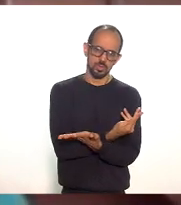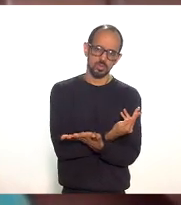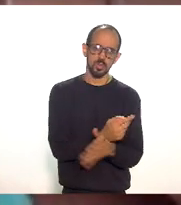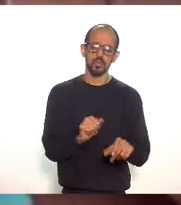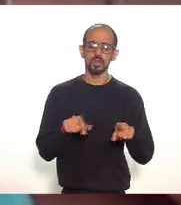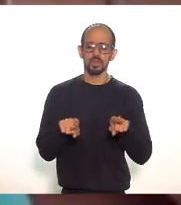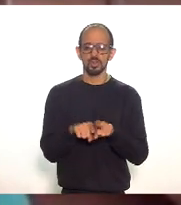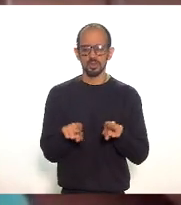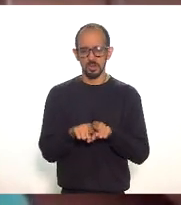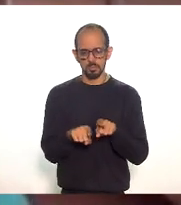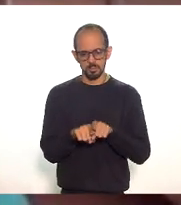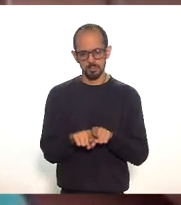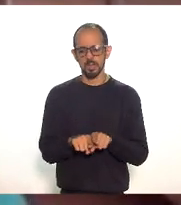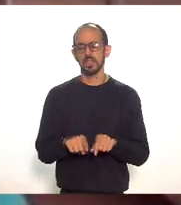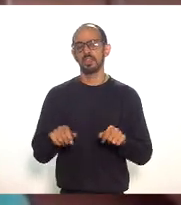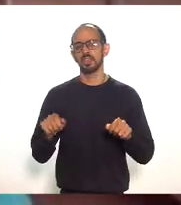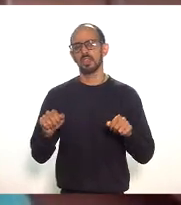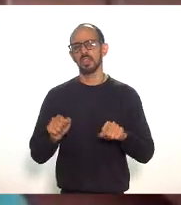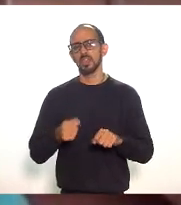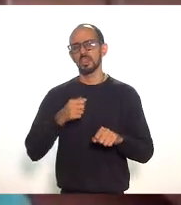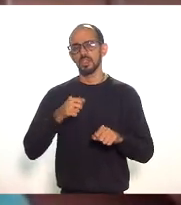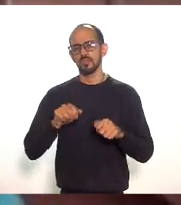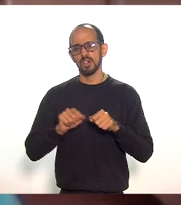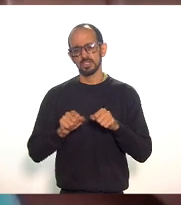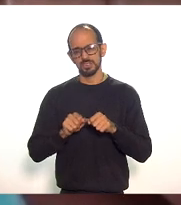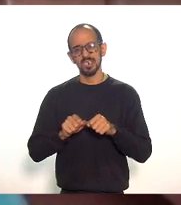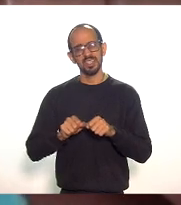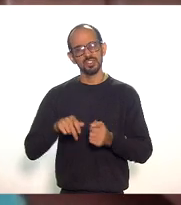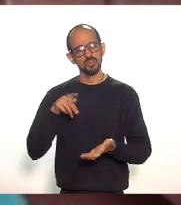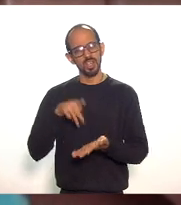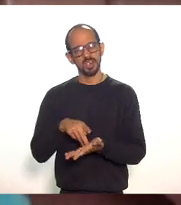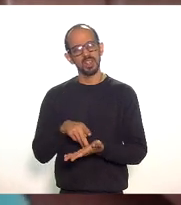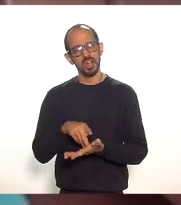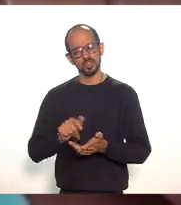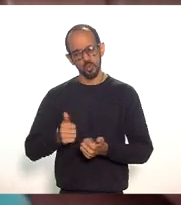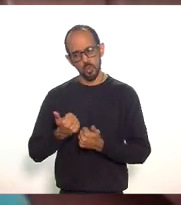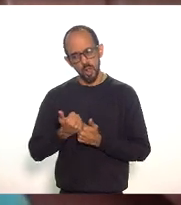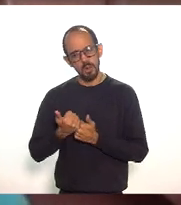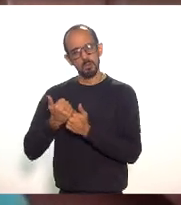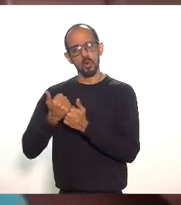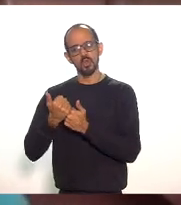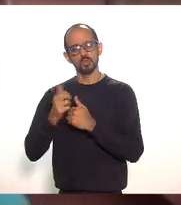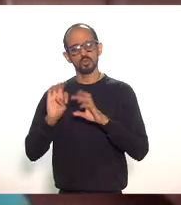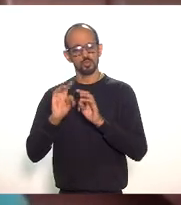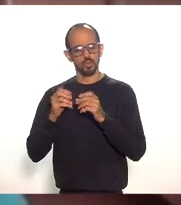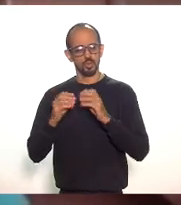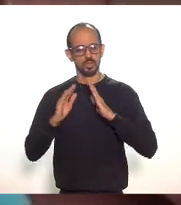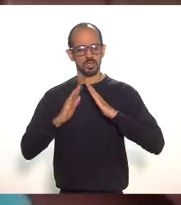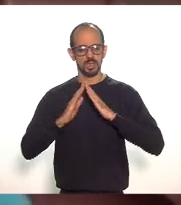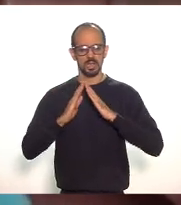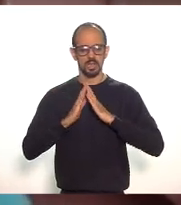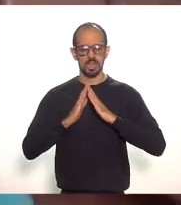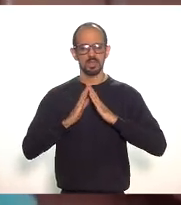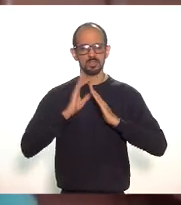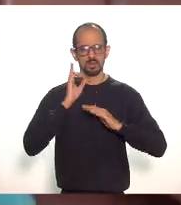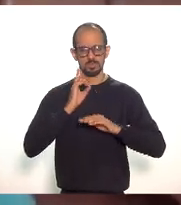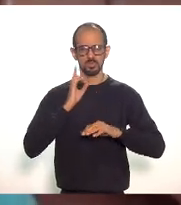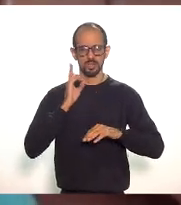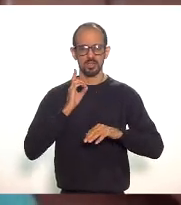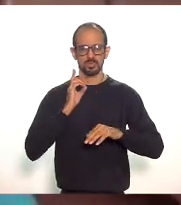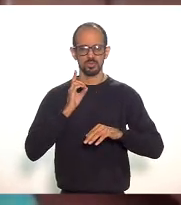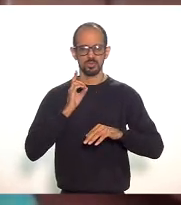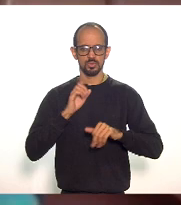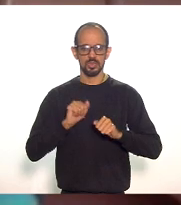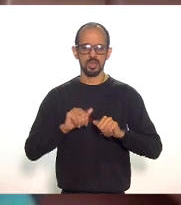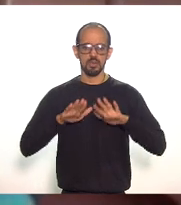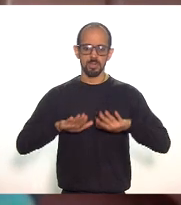incidir concretamente com apoio, eu tenho certeza, de toda essa casa parlamentar. Né? Mas o